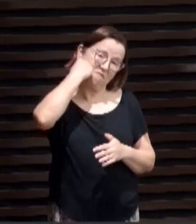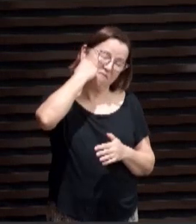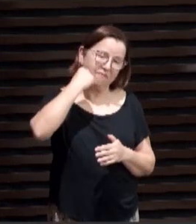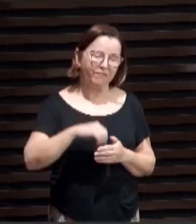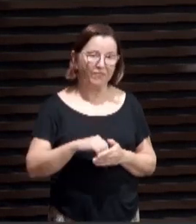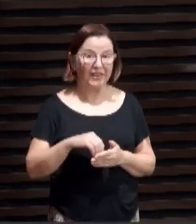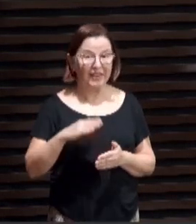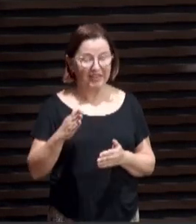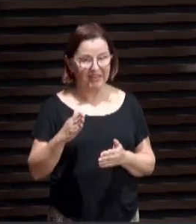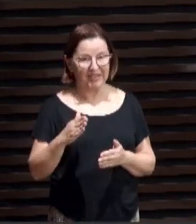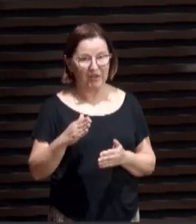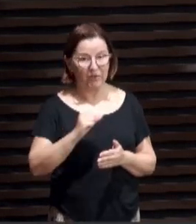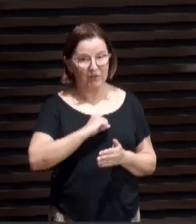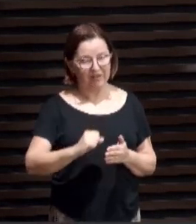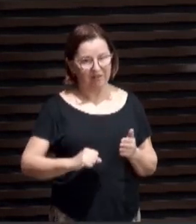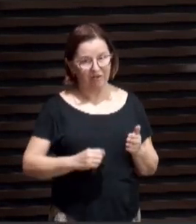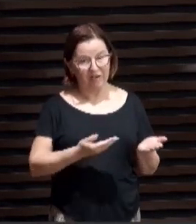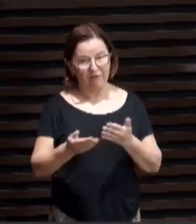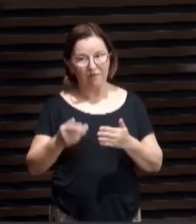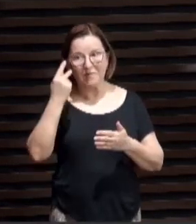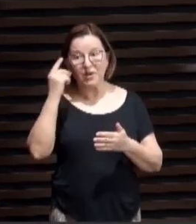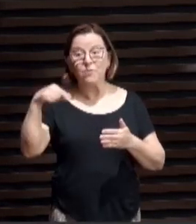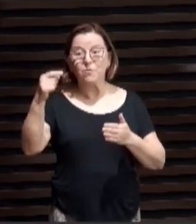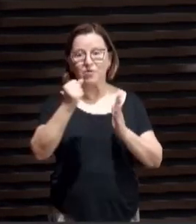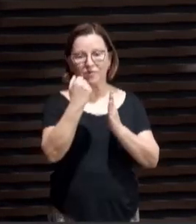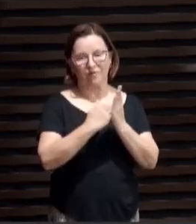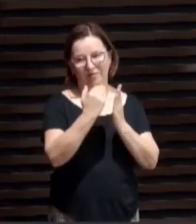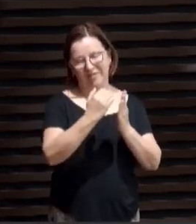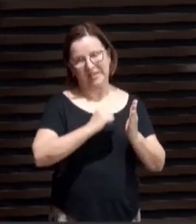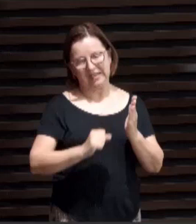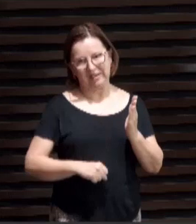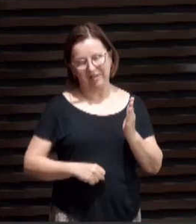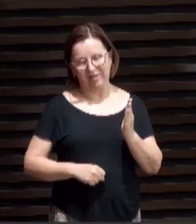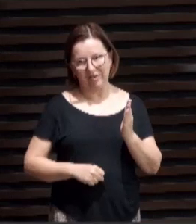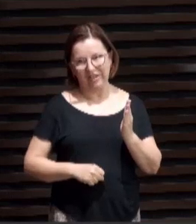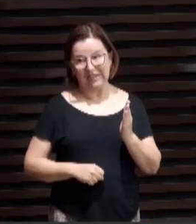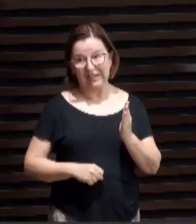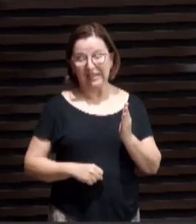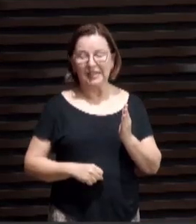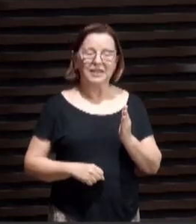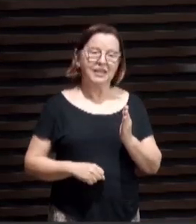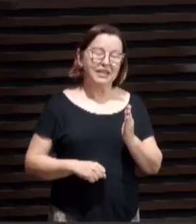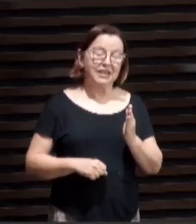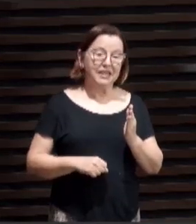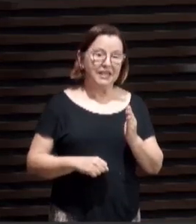à presença de Caifás, o sumo sacerdote. Lá estavam Simão Pedro,